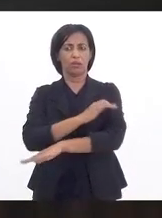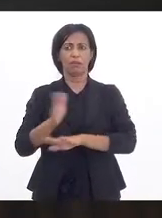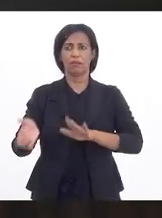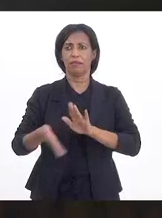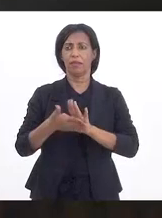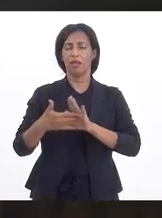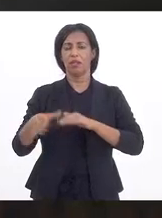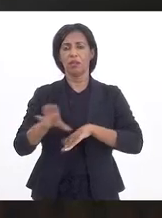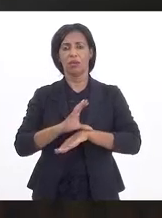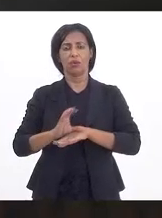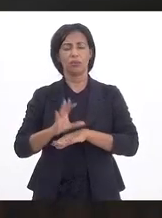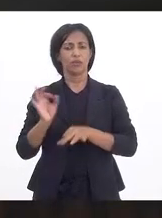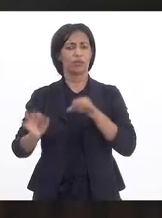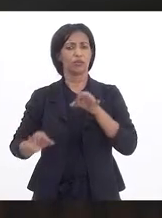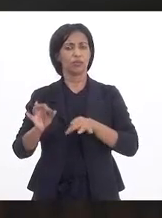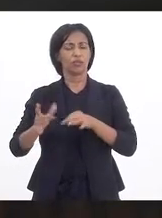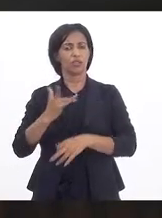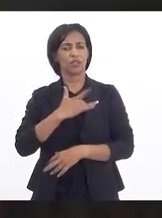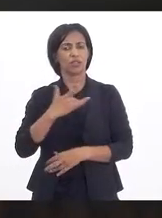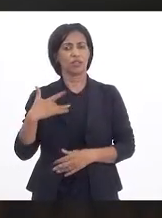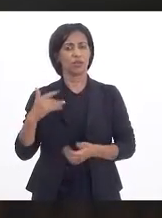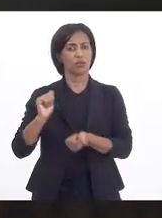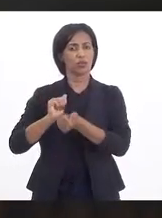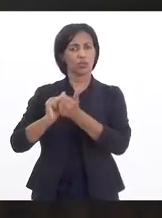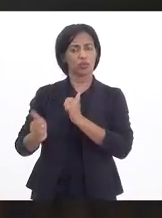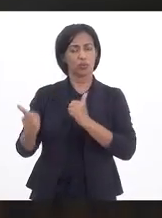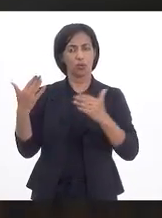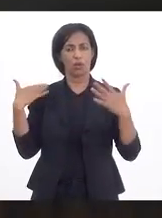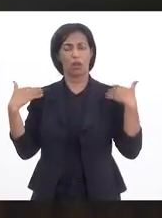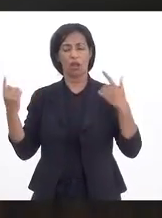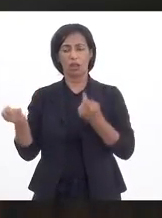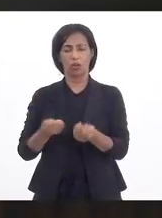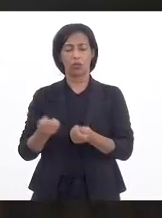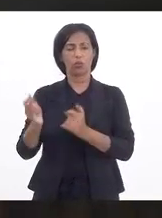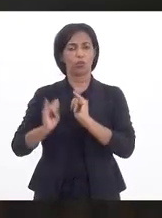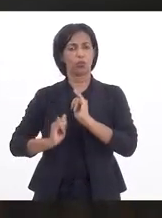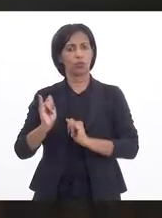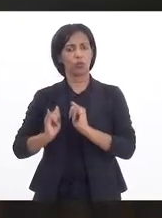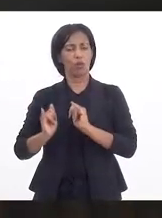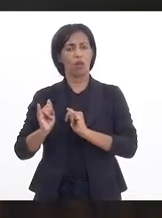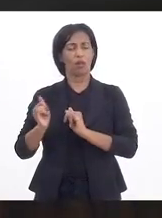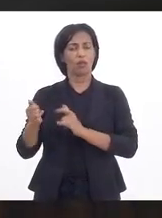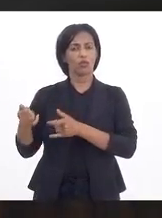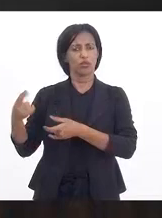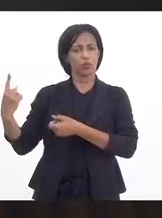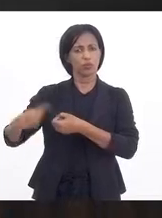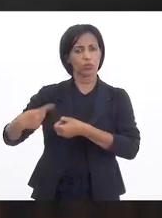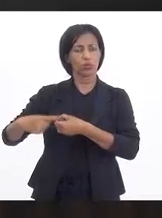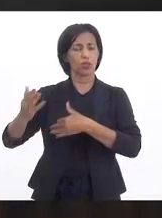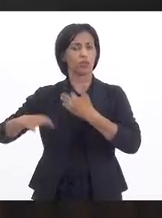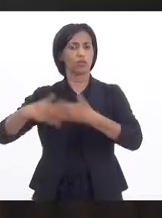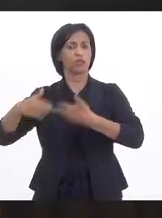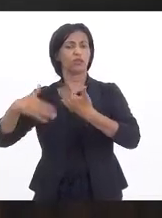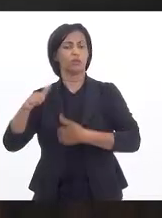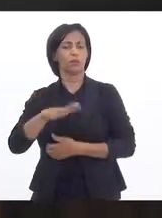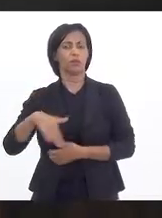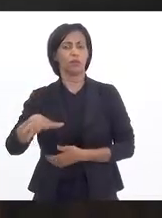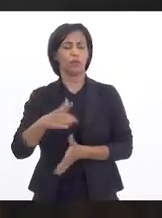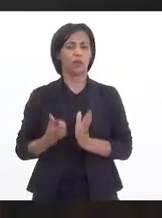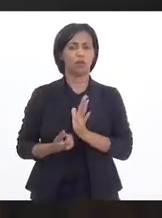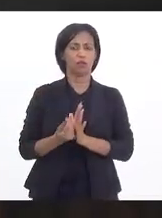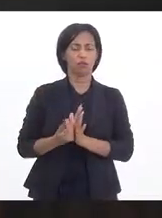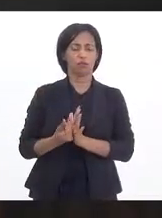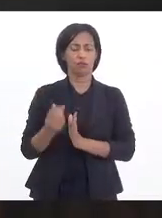parecido as comissões de constituição e justiça e de saúde de esporte e lazer de economia dos comércio e assuntos municipais e desenvolvimento Regional e de